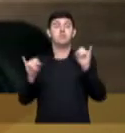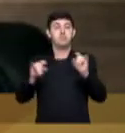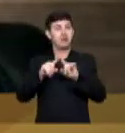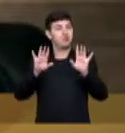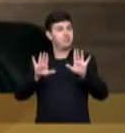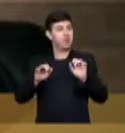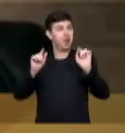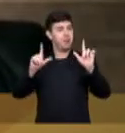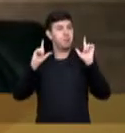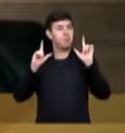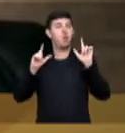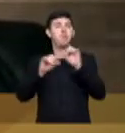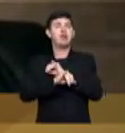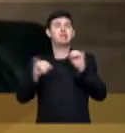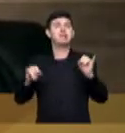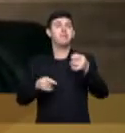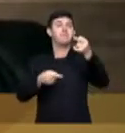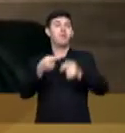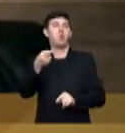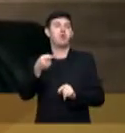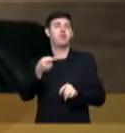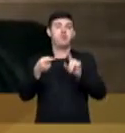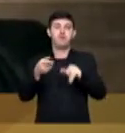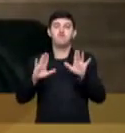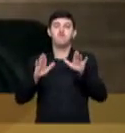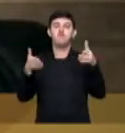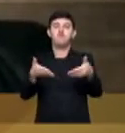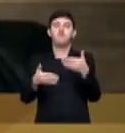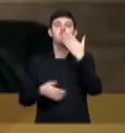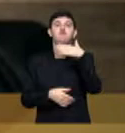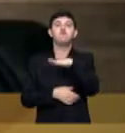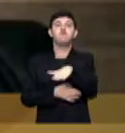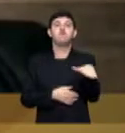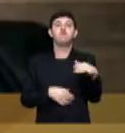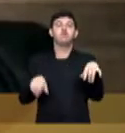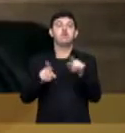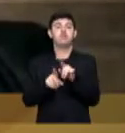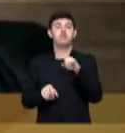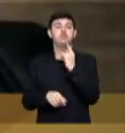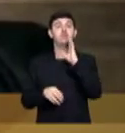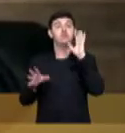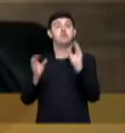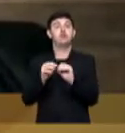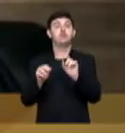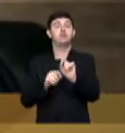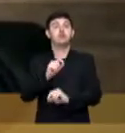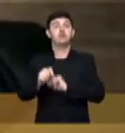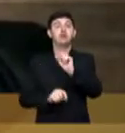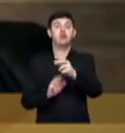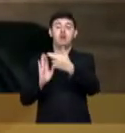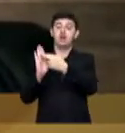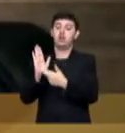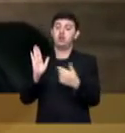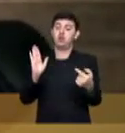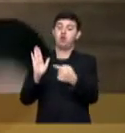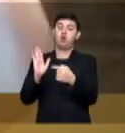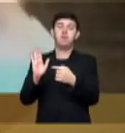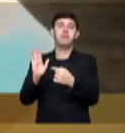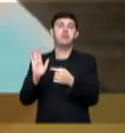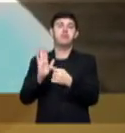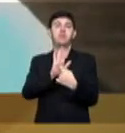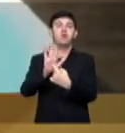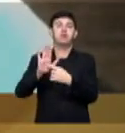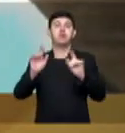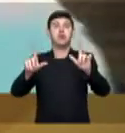a publicidade dirigida a crianças, a norma acaba por integralmente dispor sobre